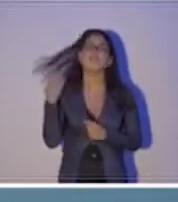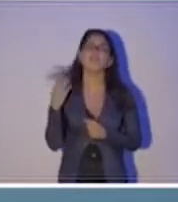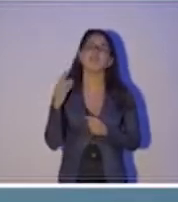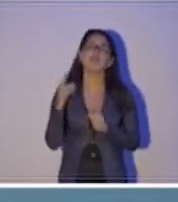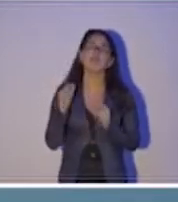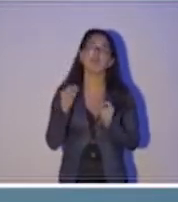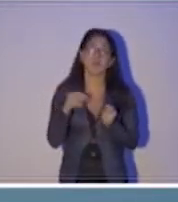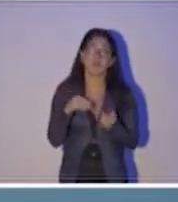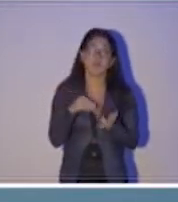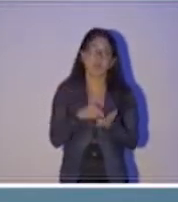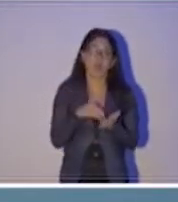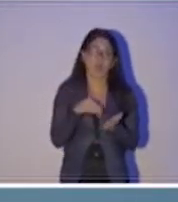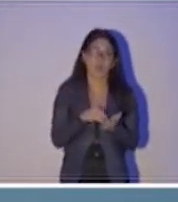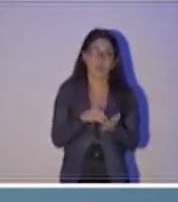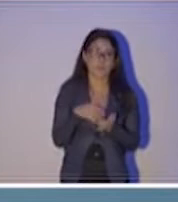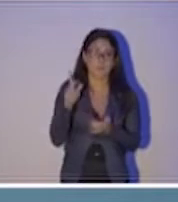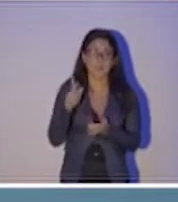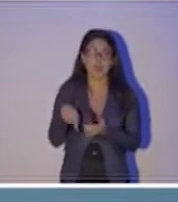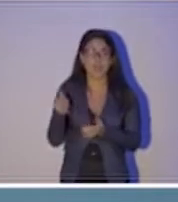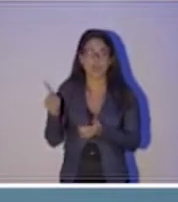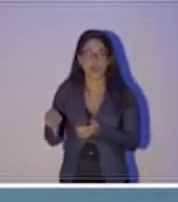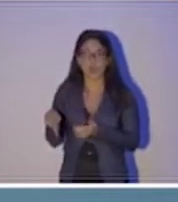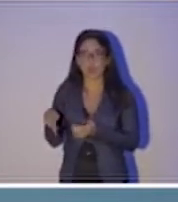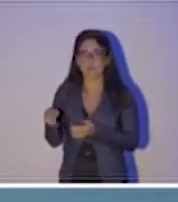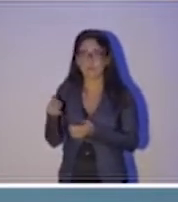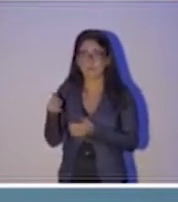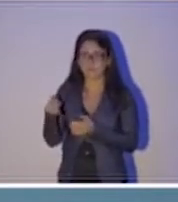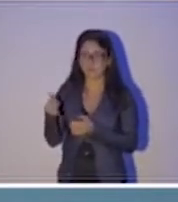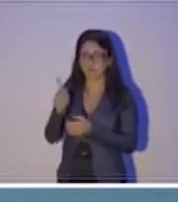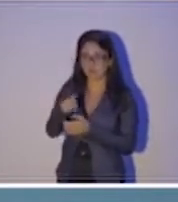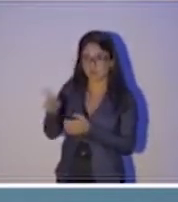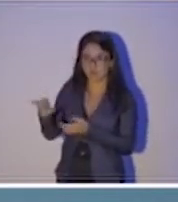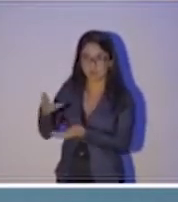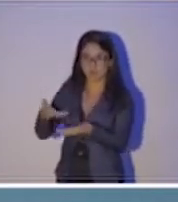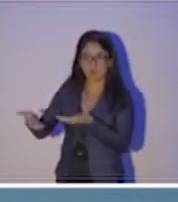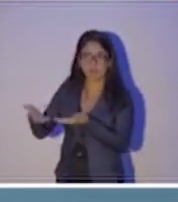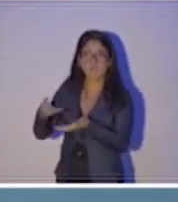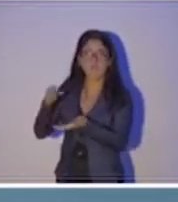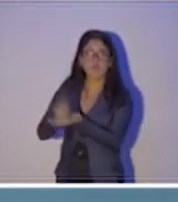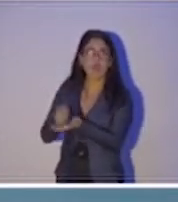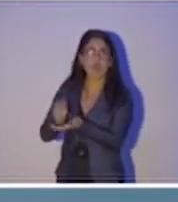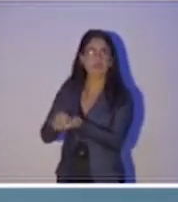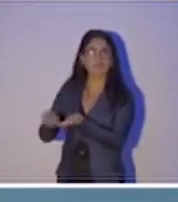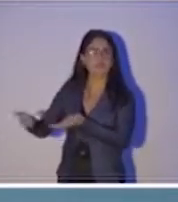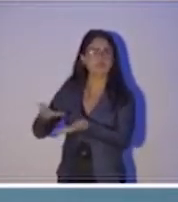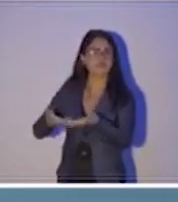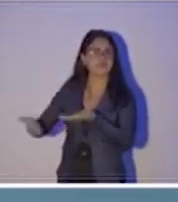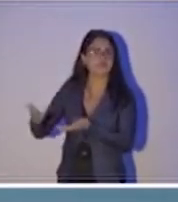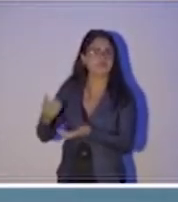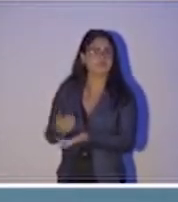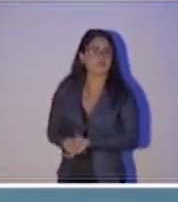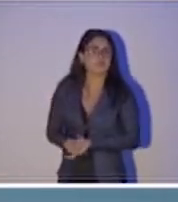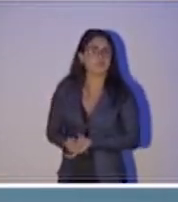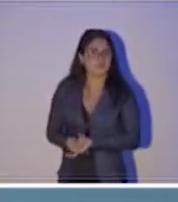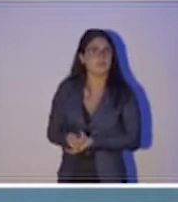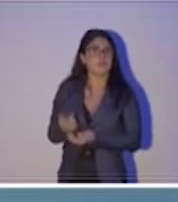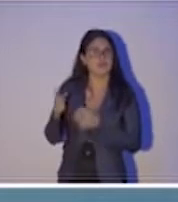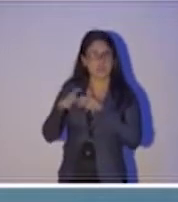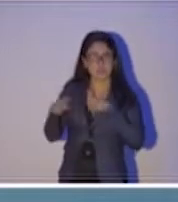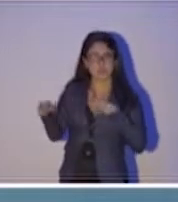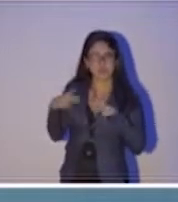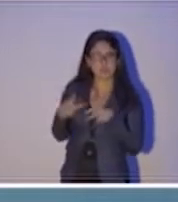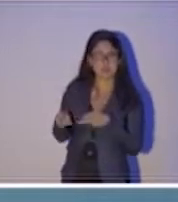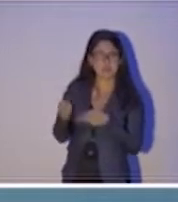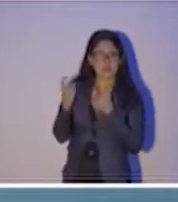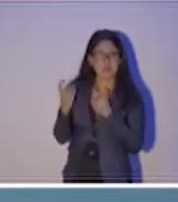e coerência entre os professores. Então, eles apontam que outro fator de desengajamento é um vínculo que